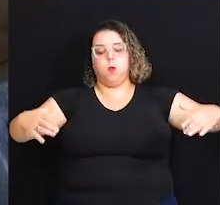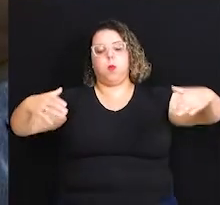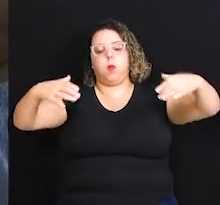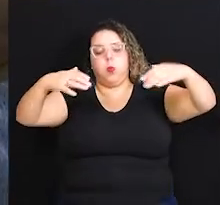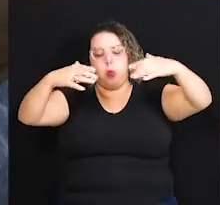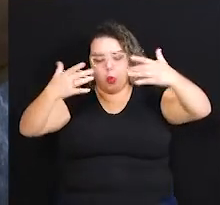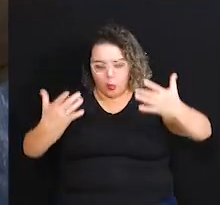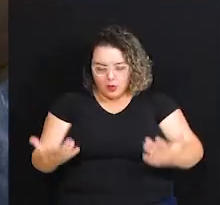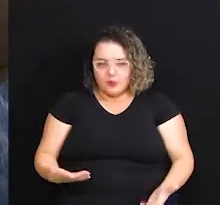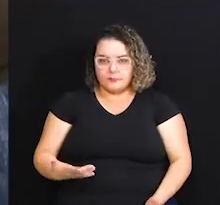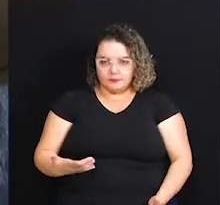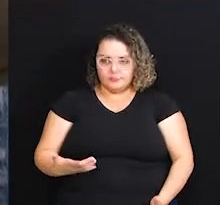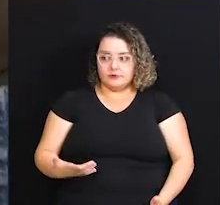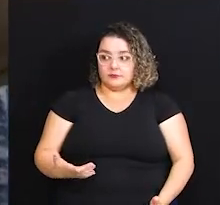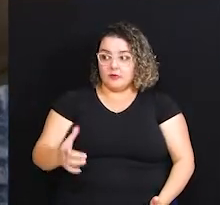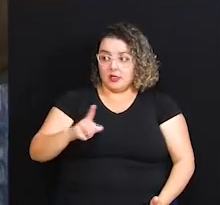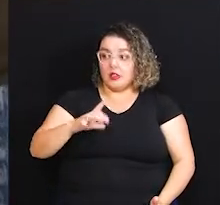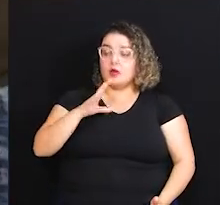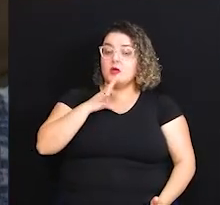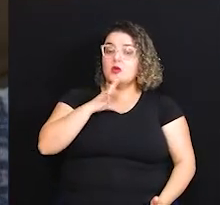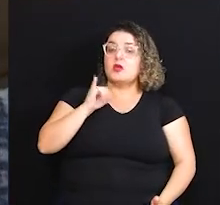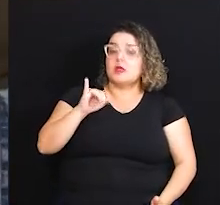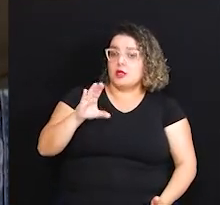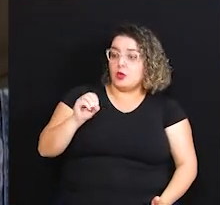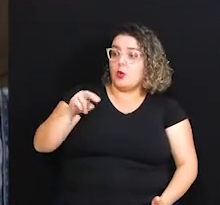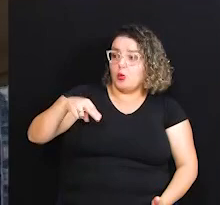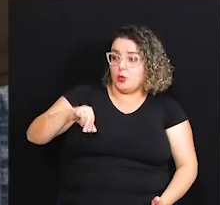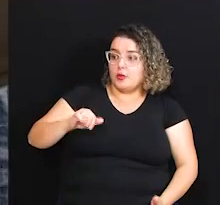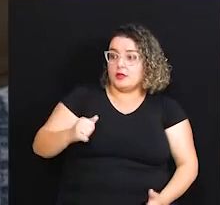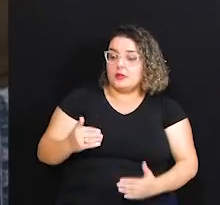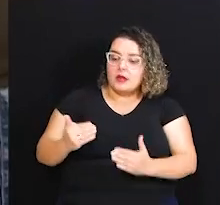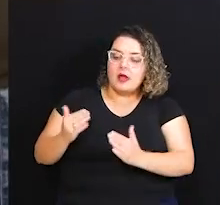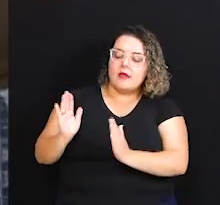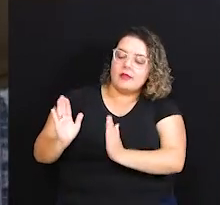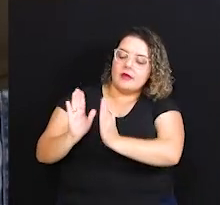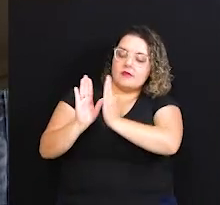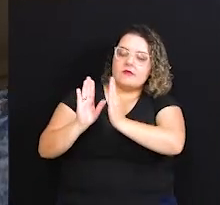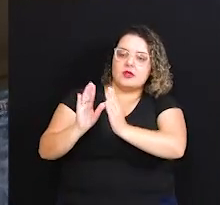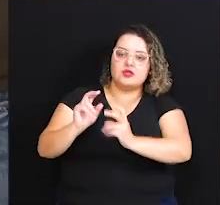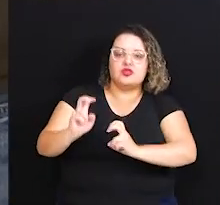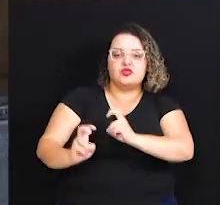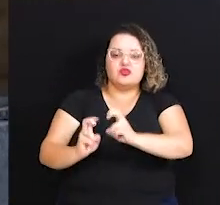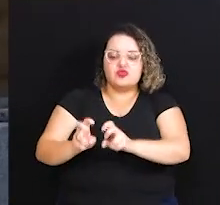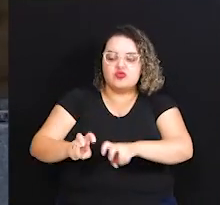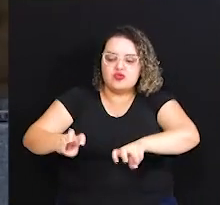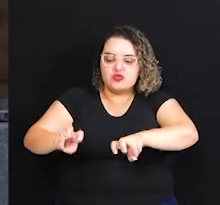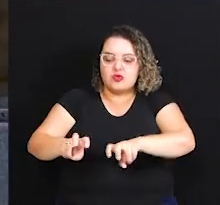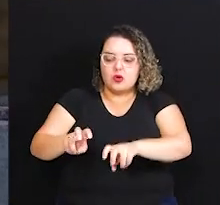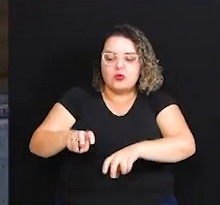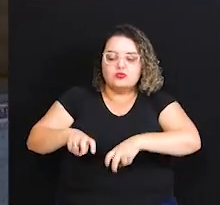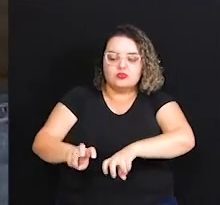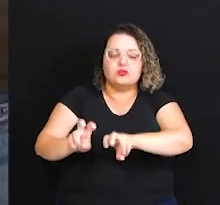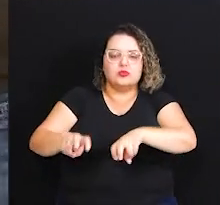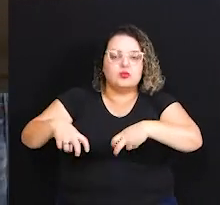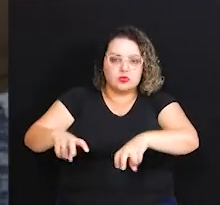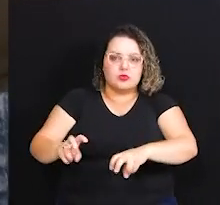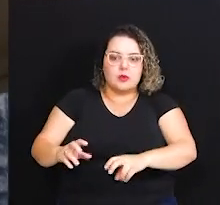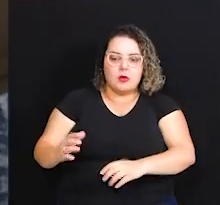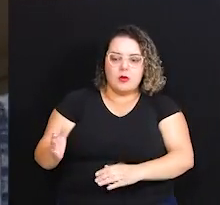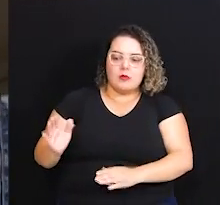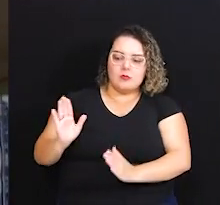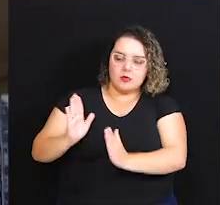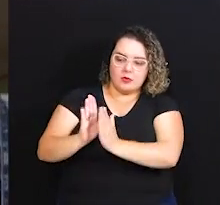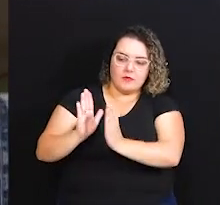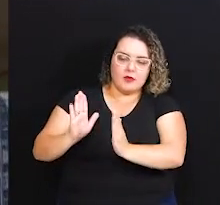uma muito ali conhecida, icônica, que fica na frente do parquinho ali, em cima, perto dos sanitários. Temos